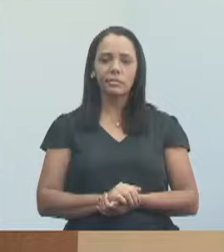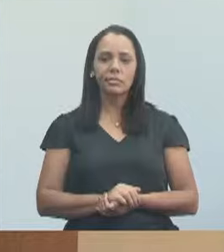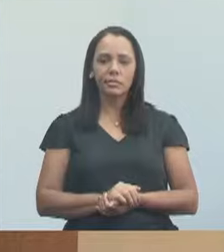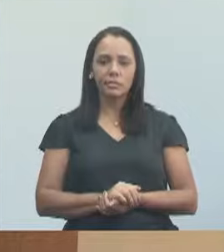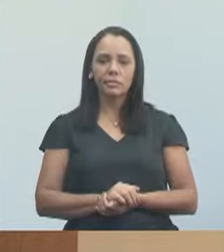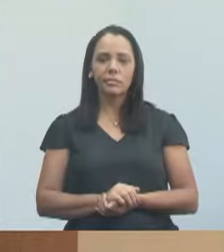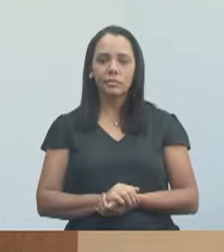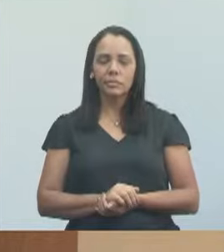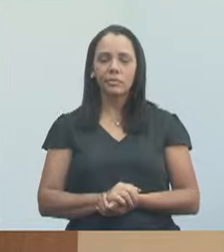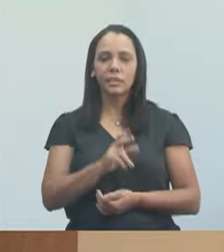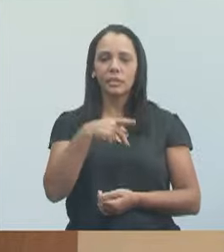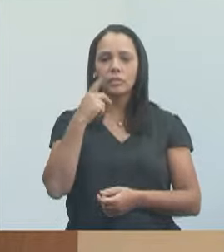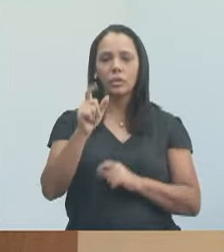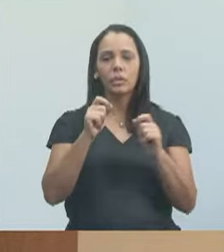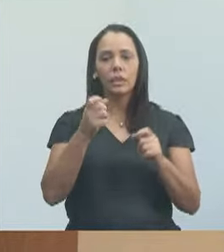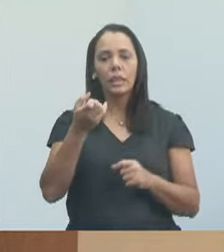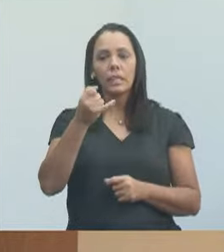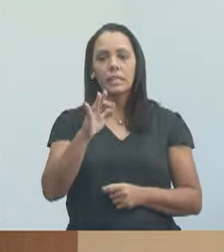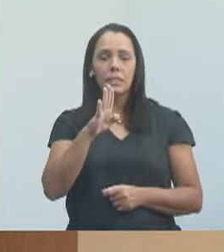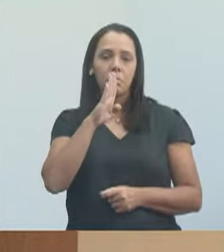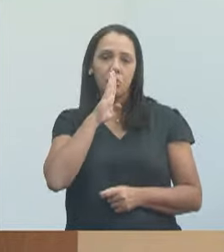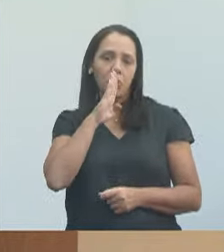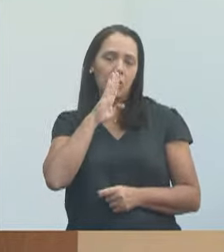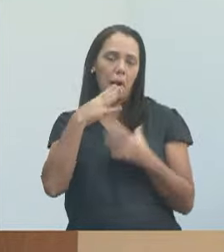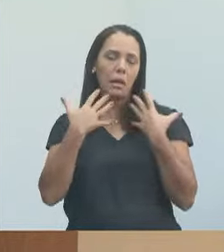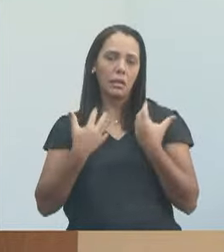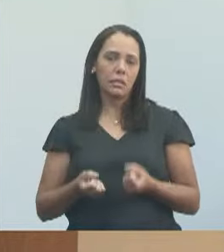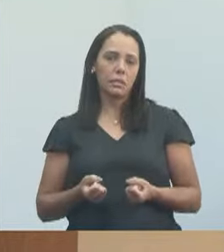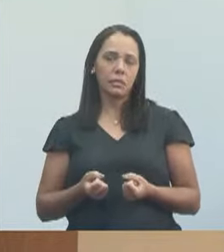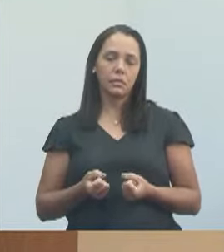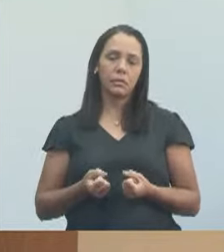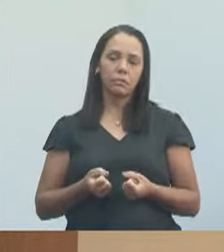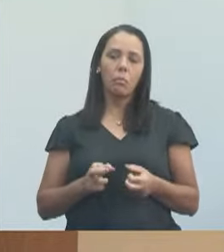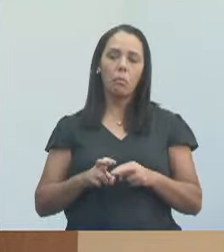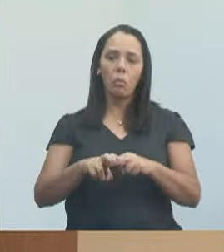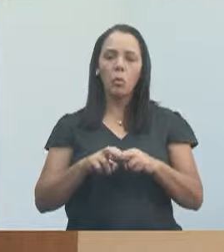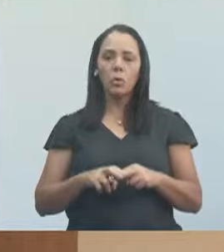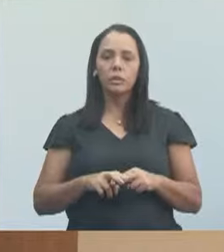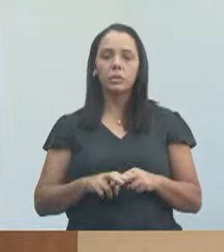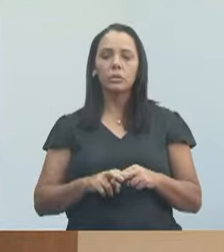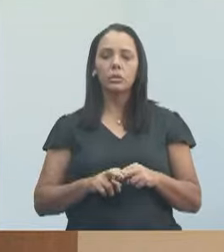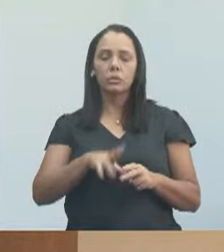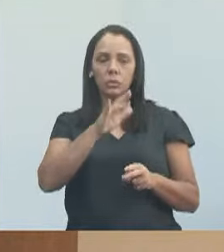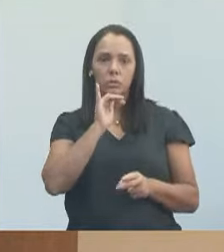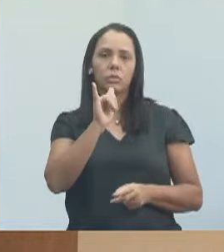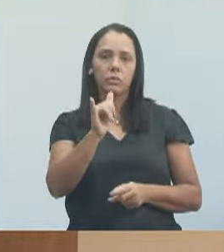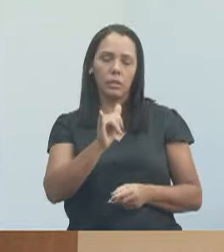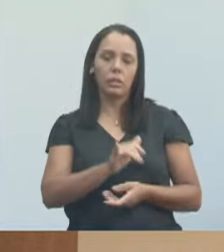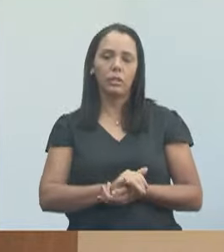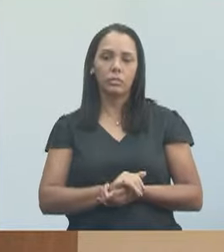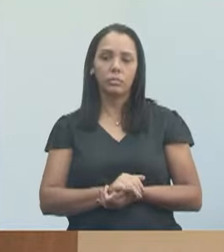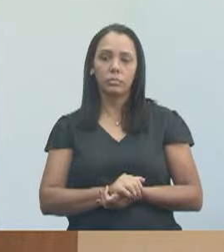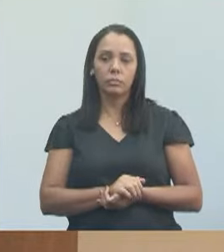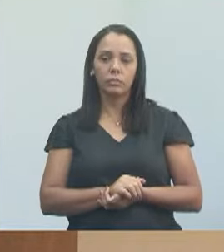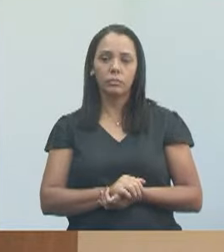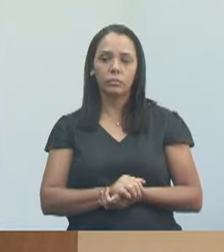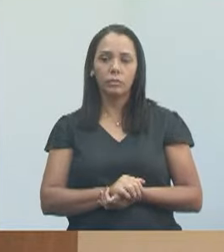Quem cala consente, então é por isso que eu não vou mais me calar. Né? Eu respondo algumas pessoas pelo